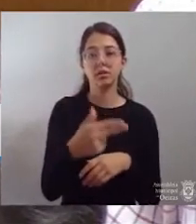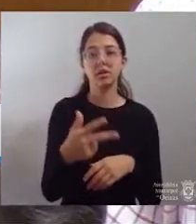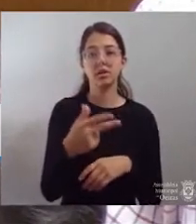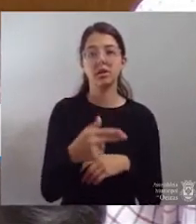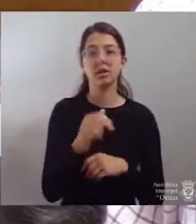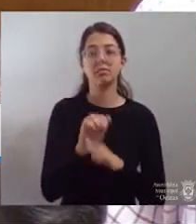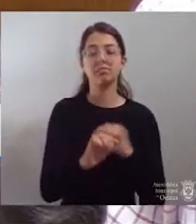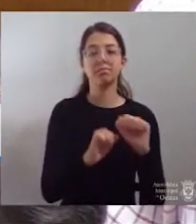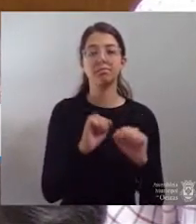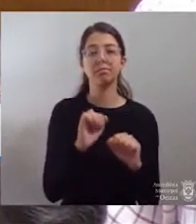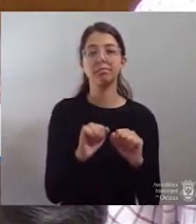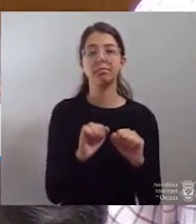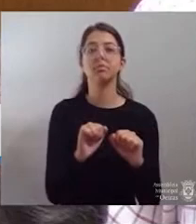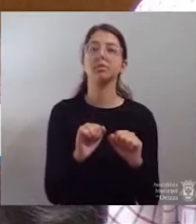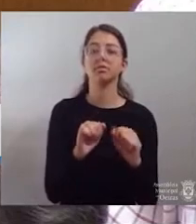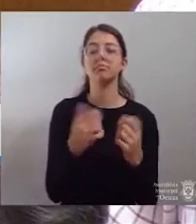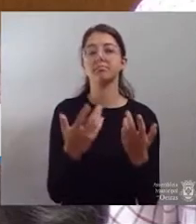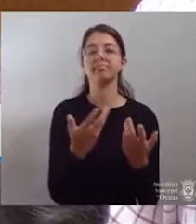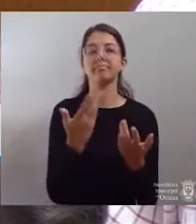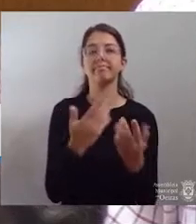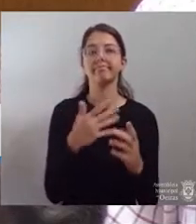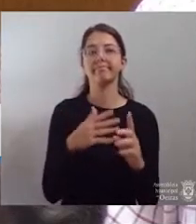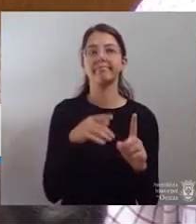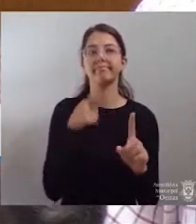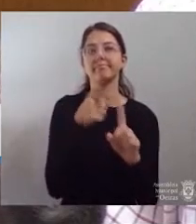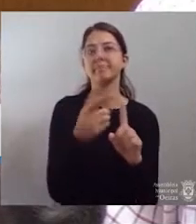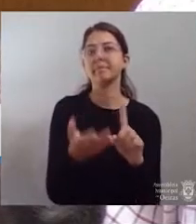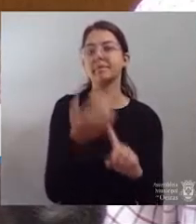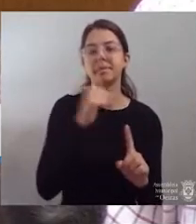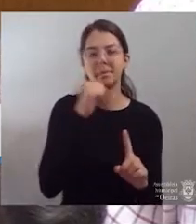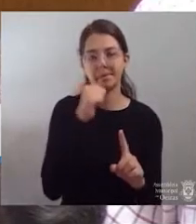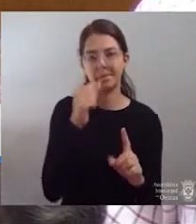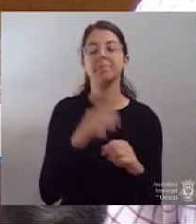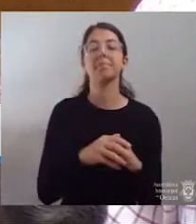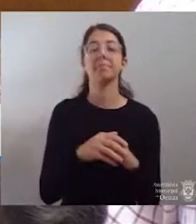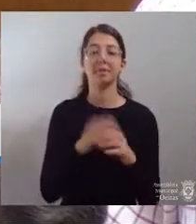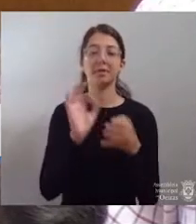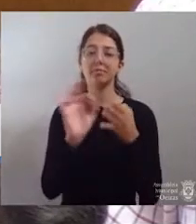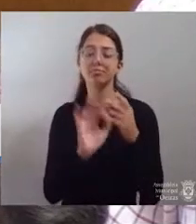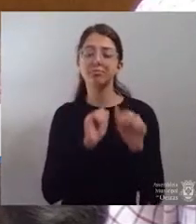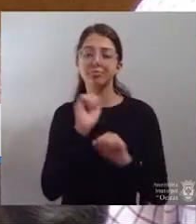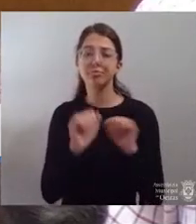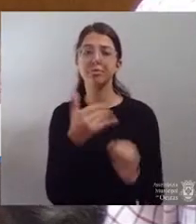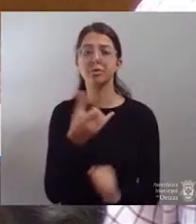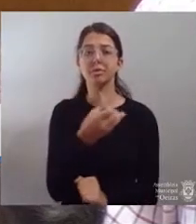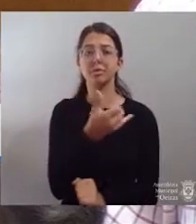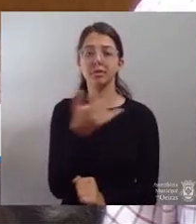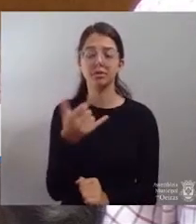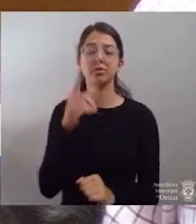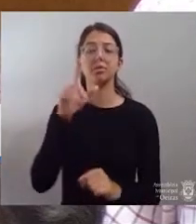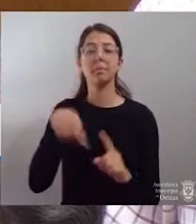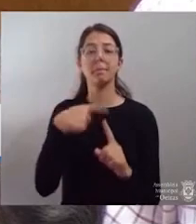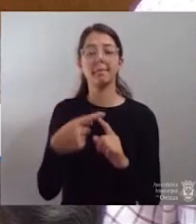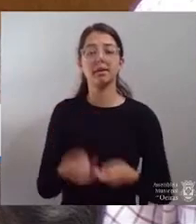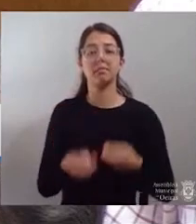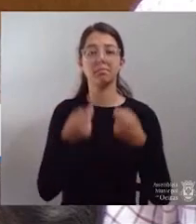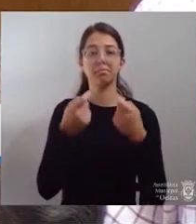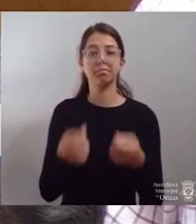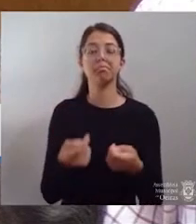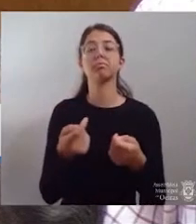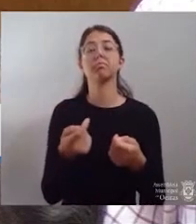continuam por alcançar. Com os indicadores de 2022 e com os investimentos planeados pela empresa e executados